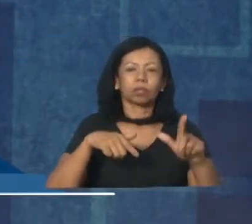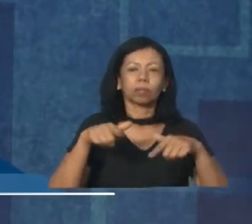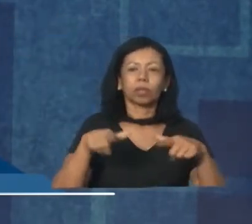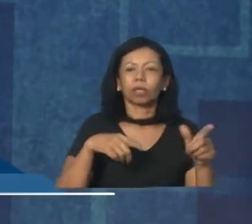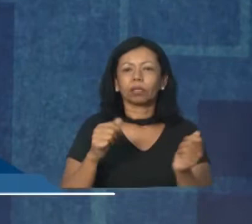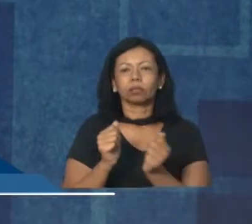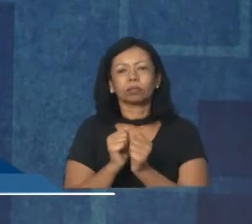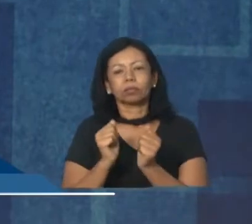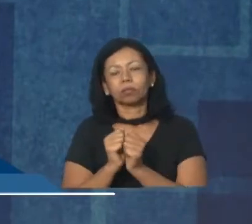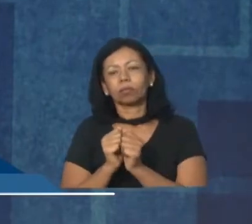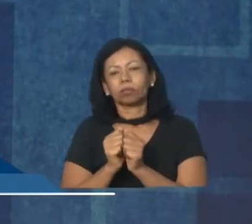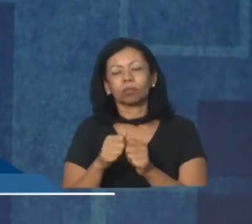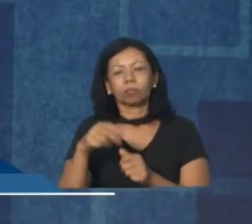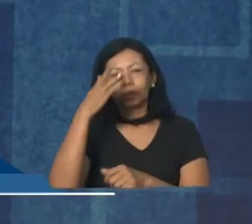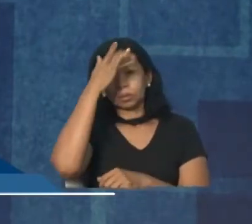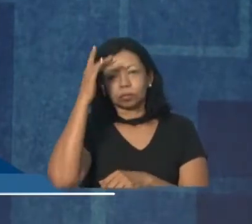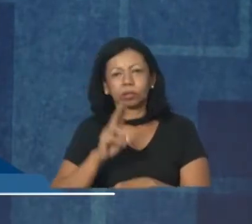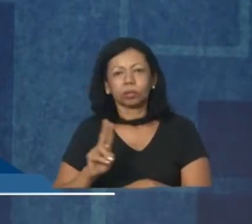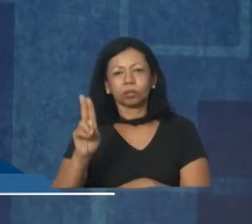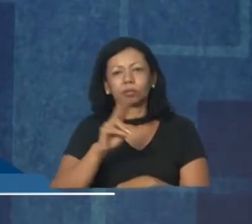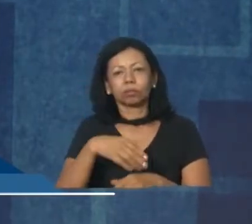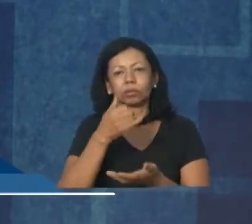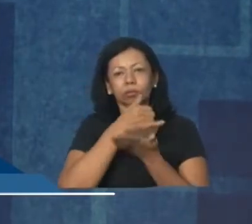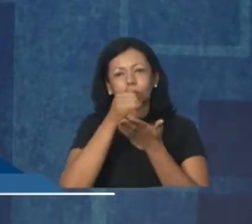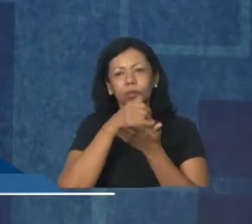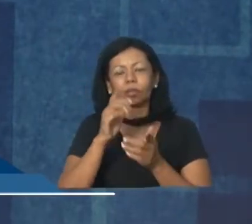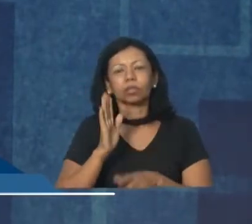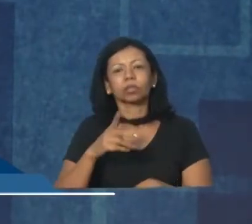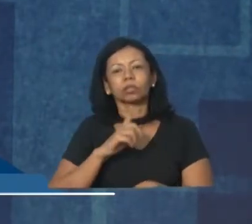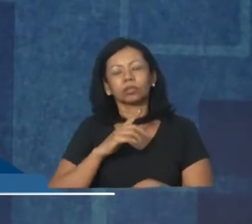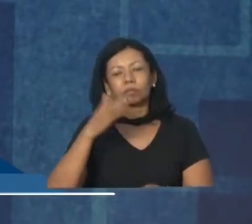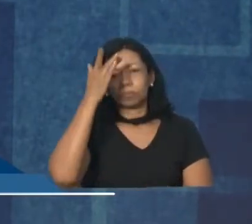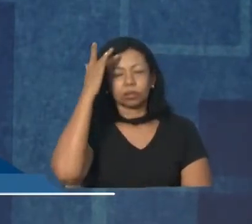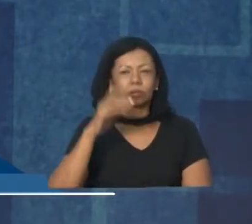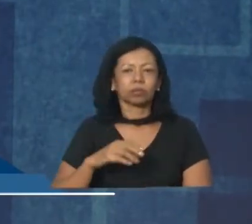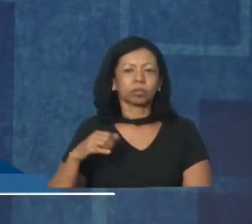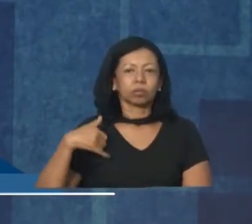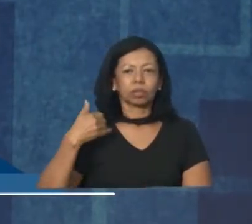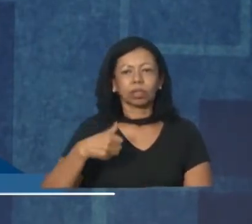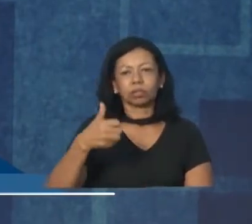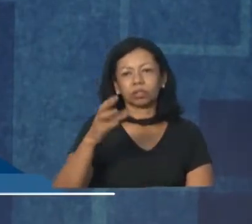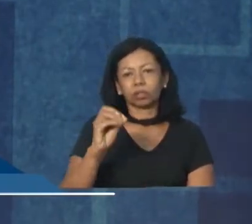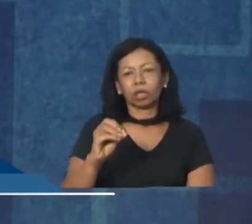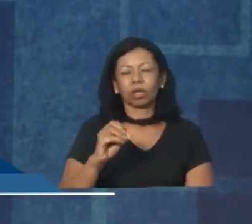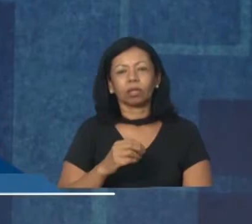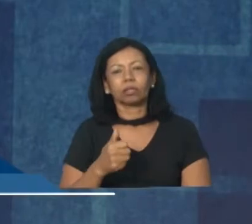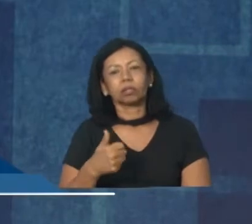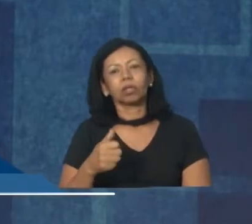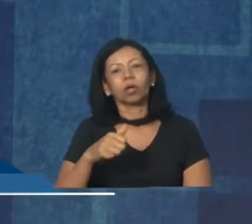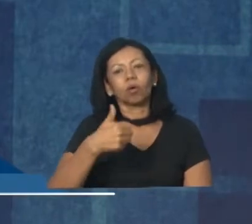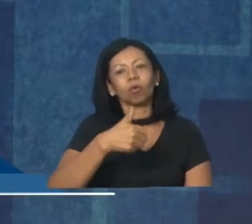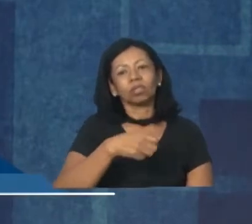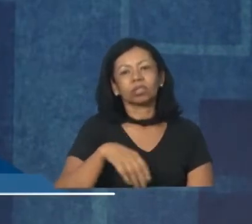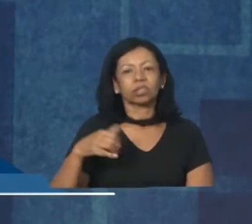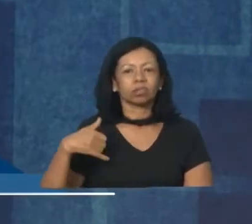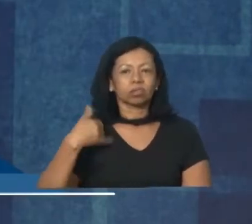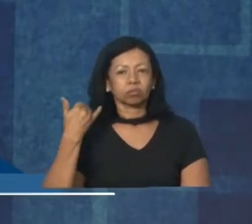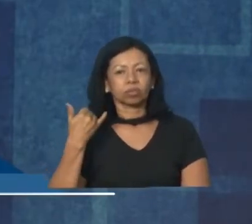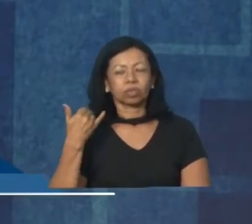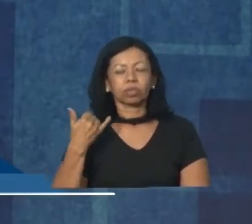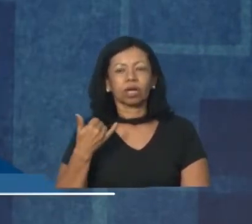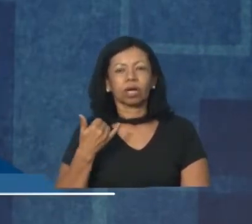drogadição. E eu já tive pacientes de 10, 11 anos de idade dependentes de crack, Washington, né?